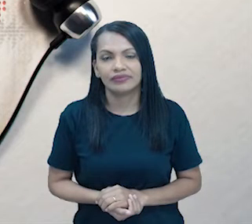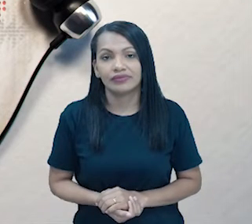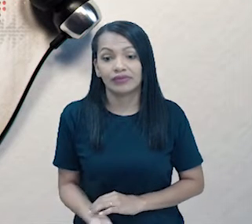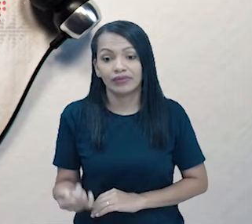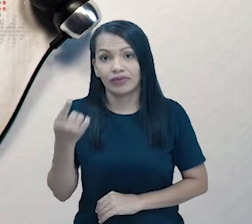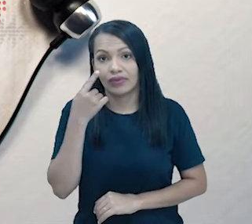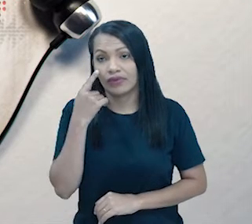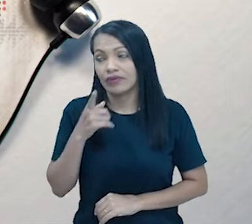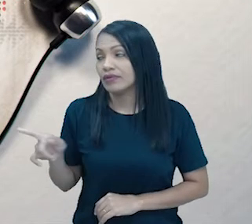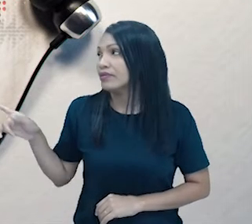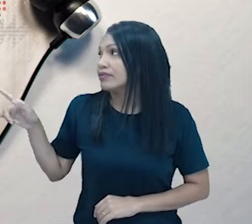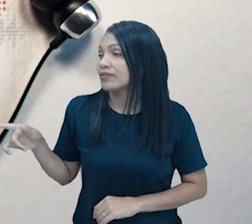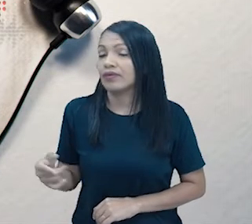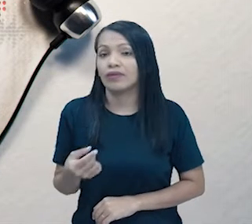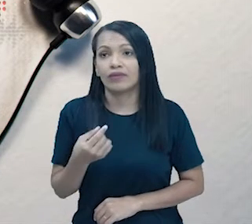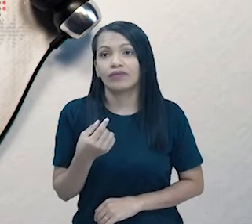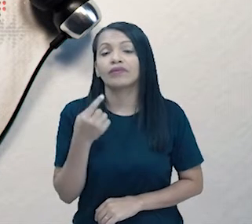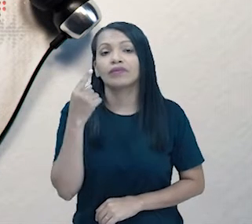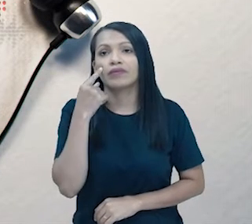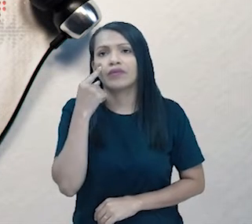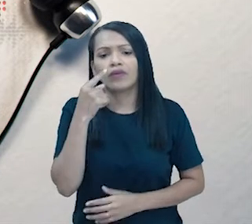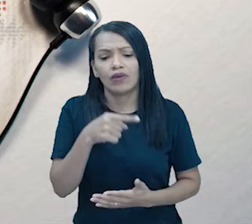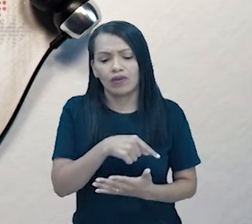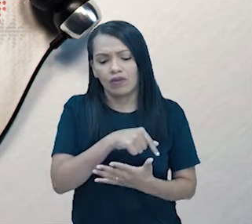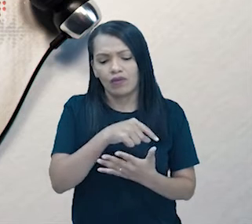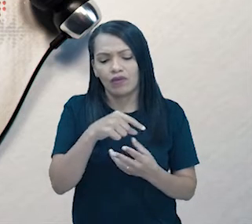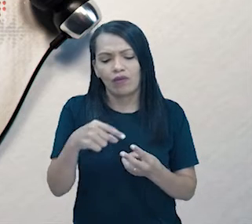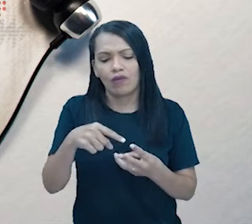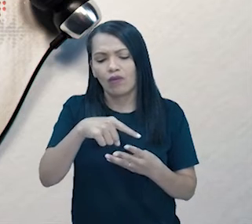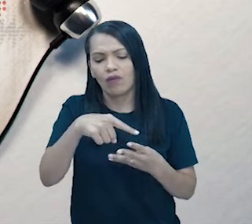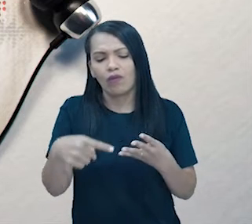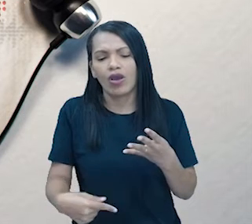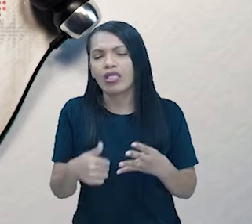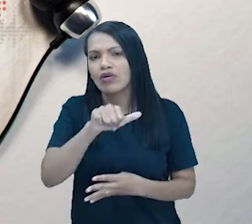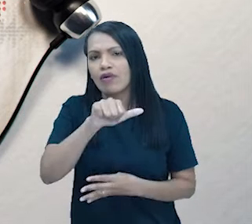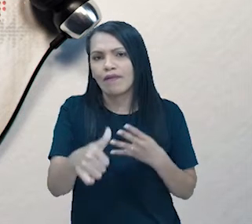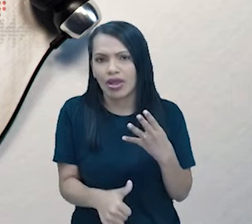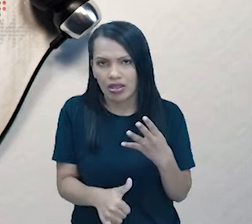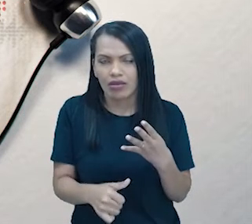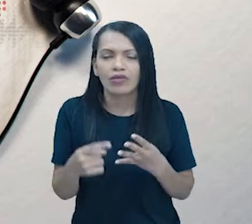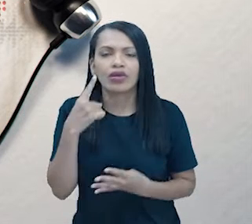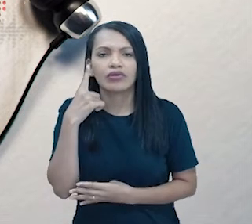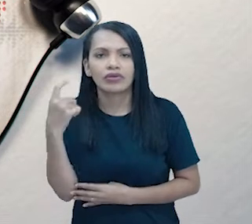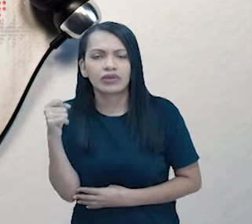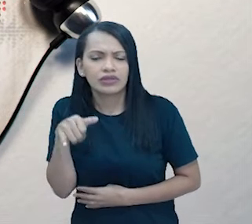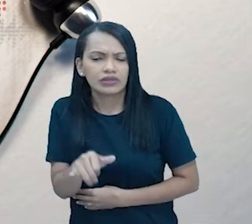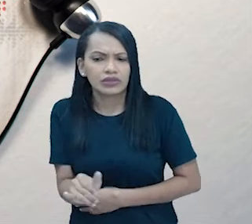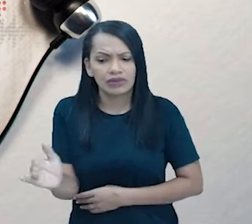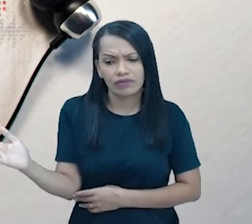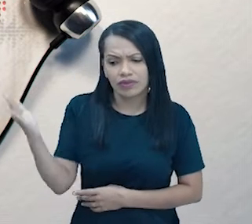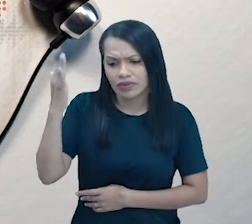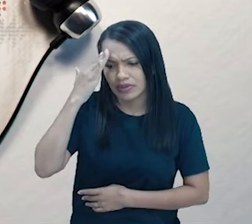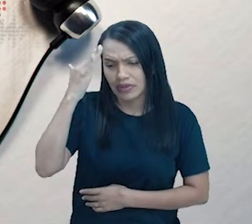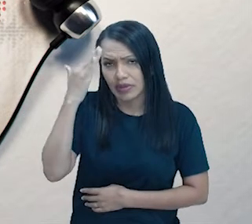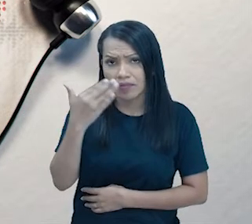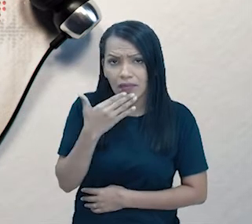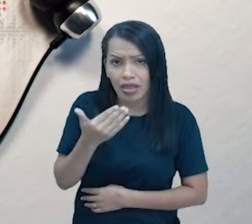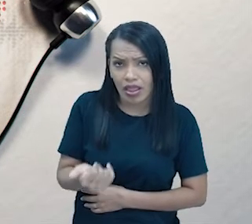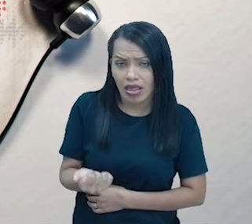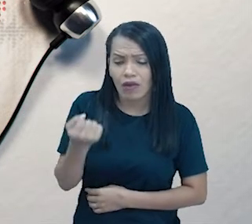Olha só, são 4 esses parâmetros do som. Se a gente for entender o